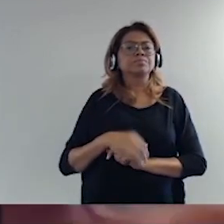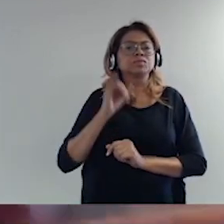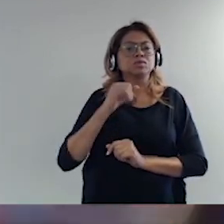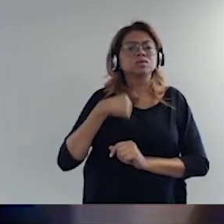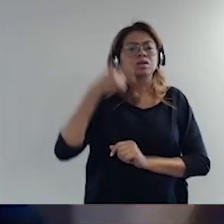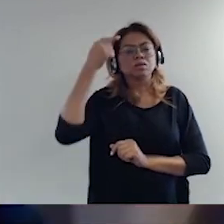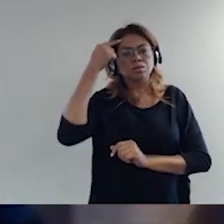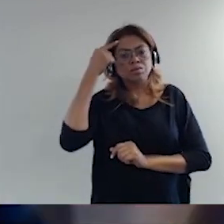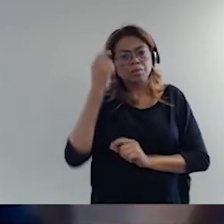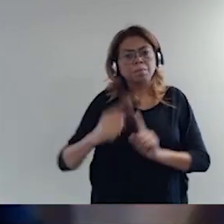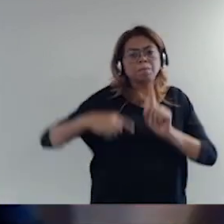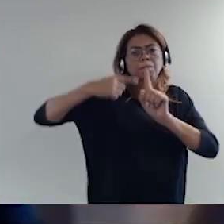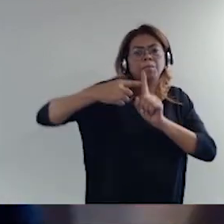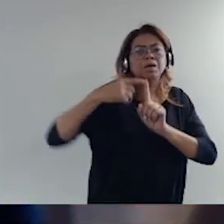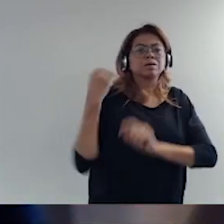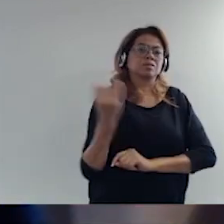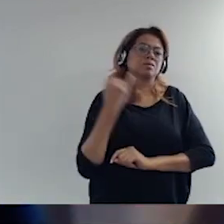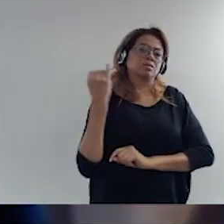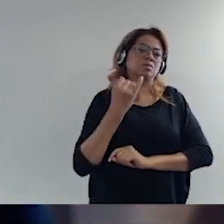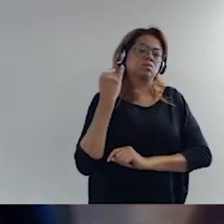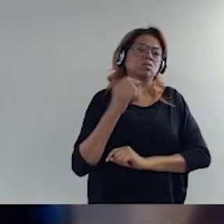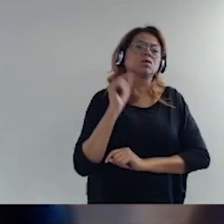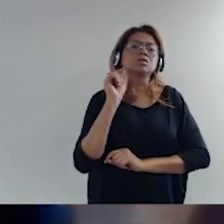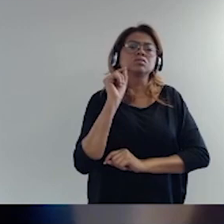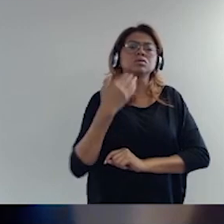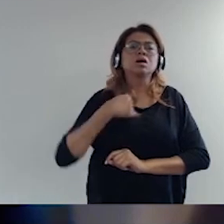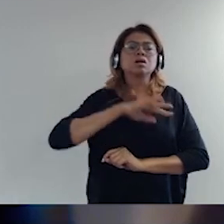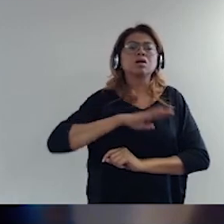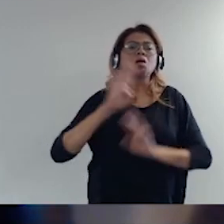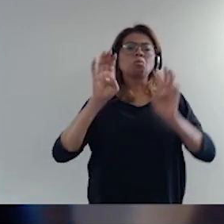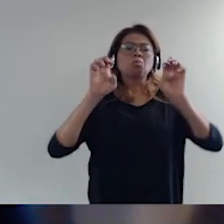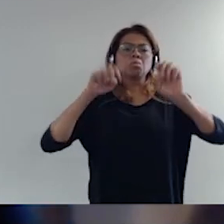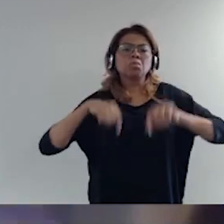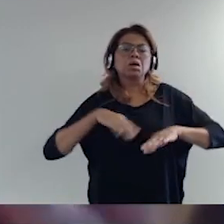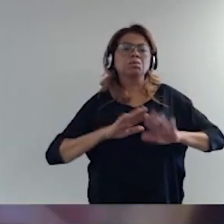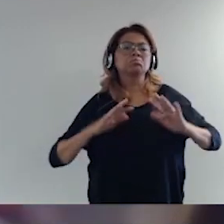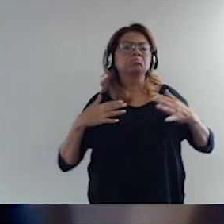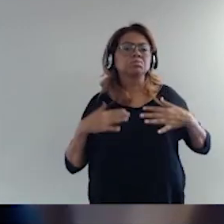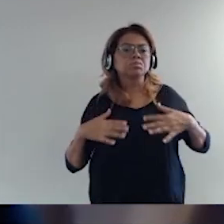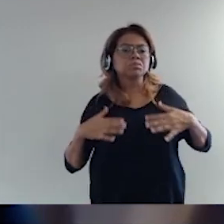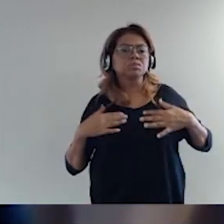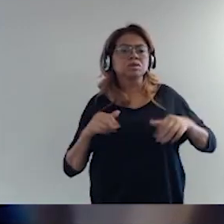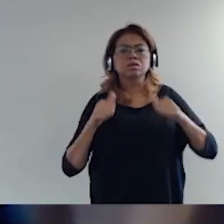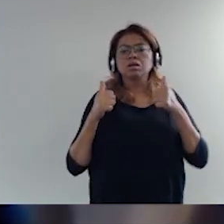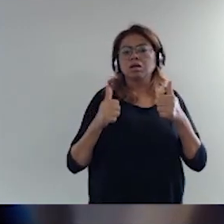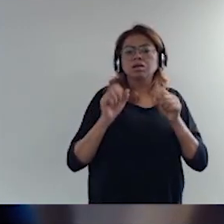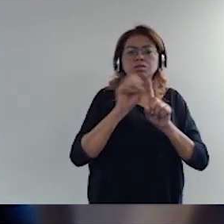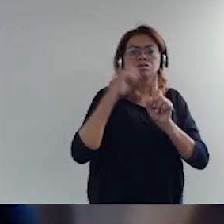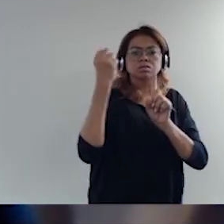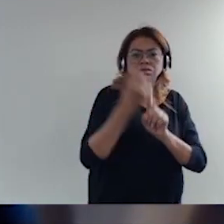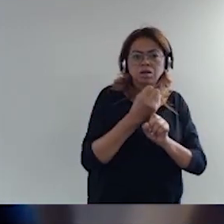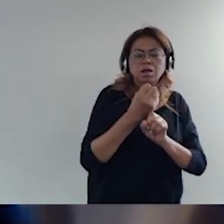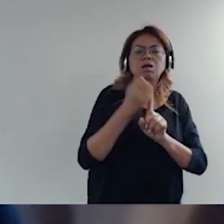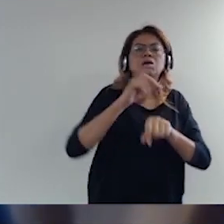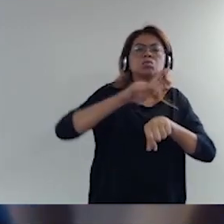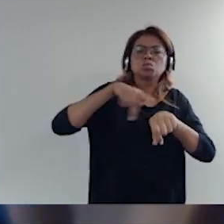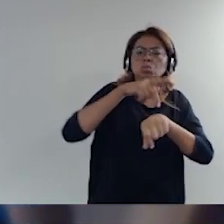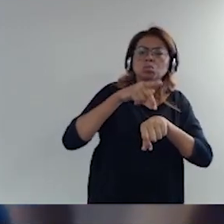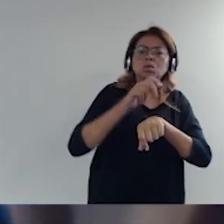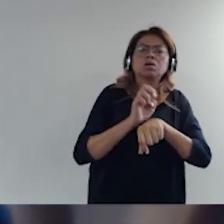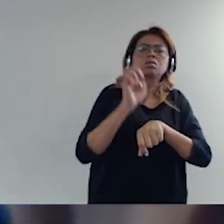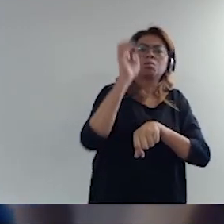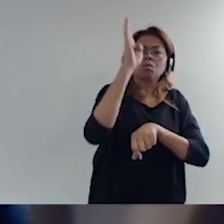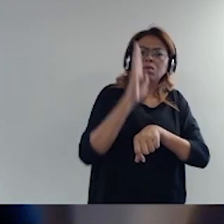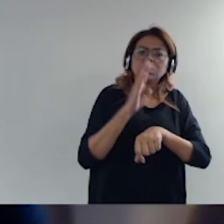seria mais importante, que é o bem-estar da sociedade e, em termos de Brasil, um país de dimensões continentais, a diminuição